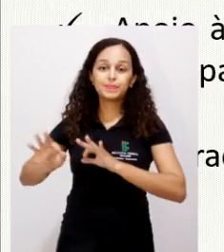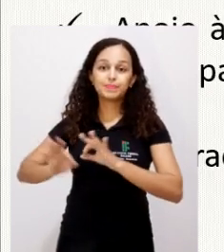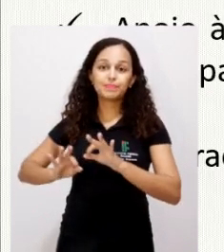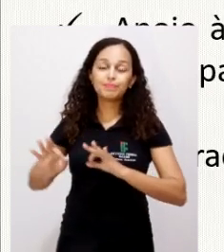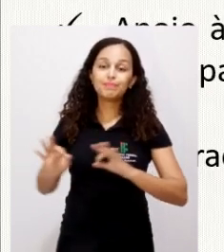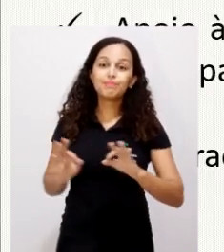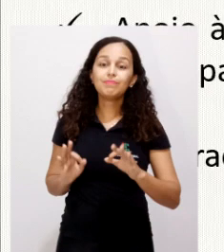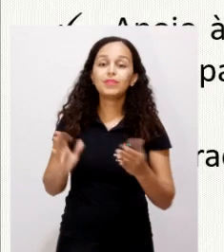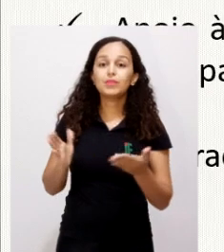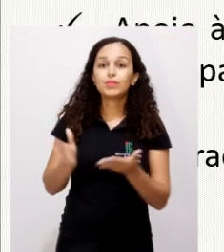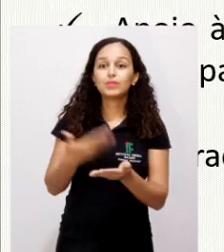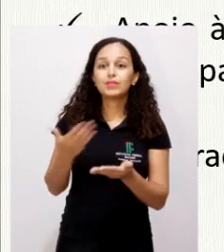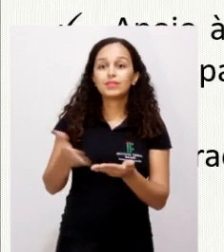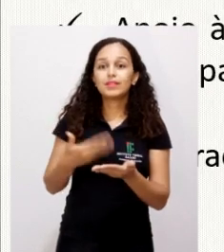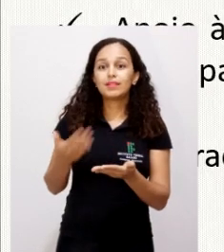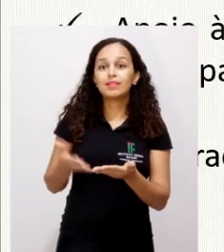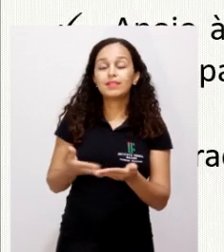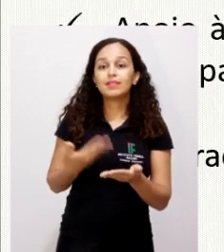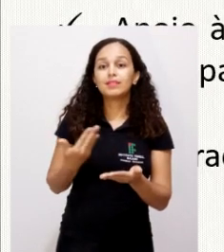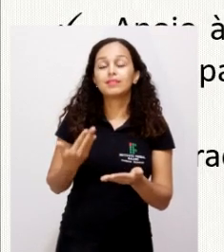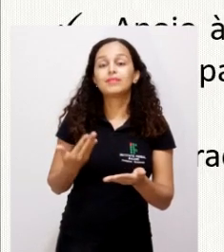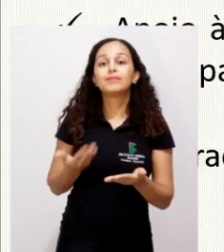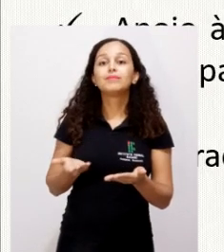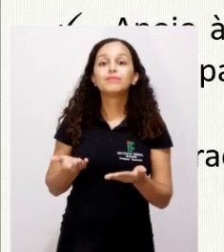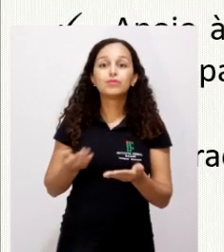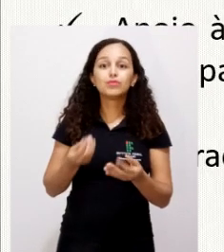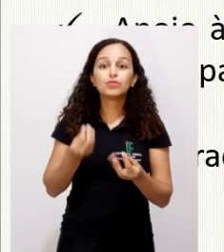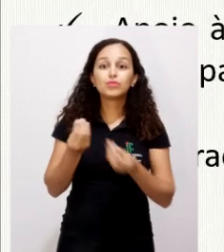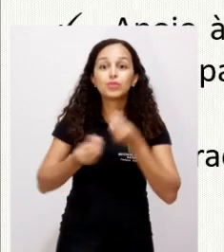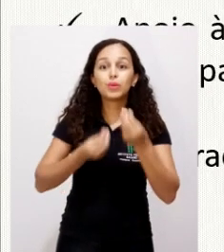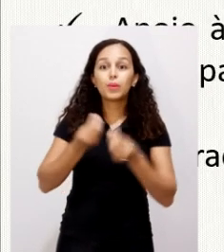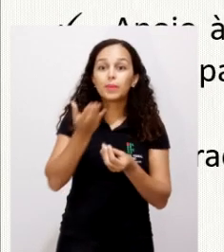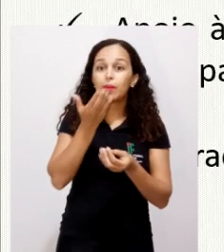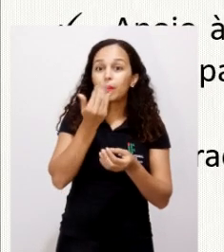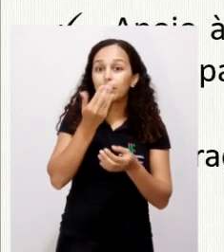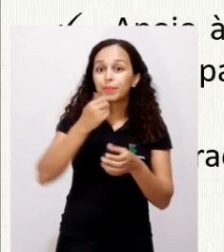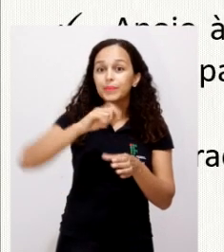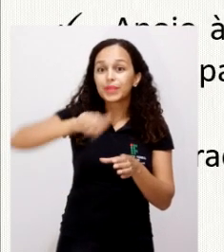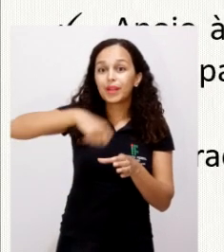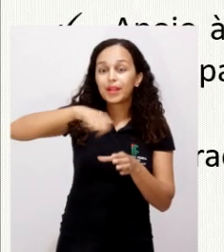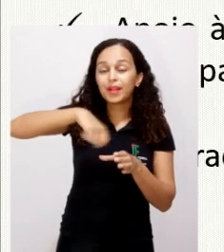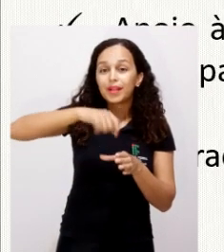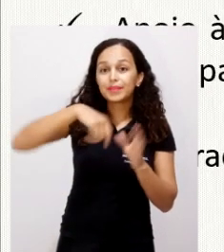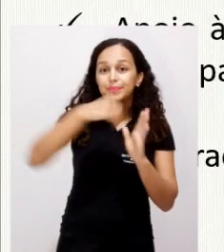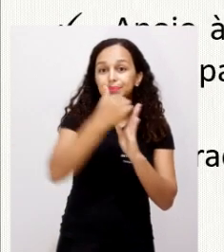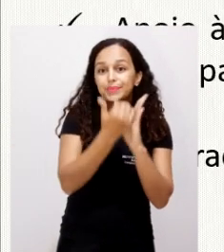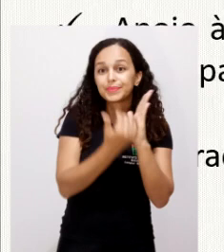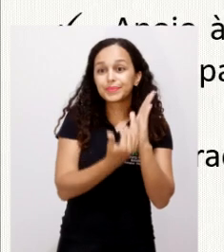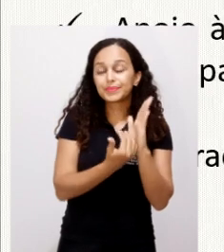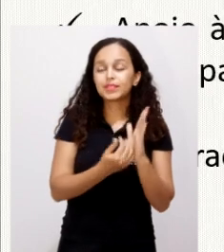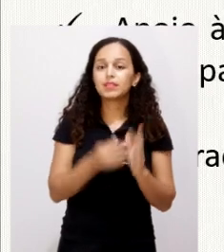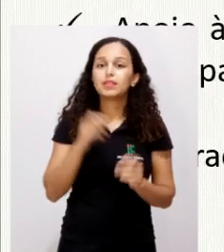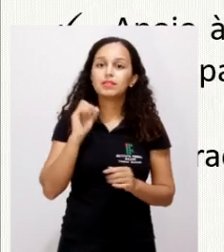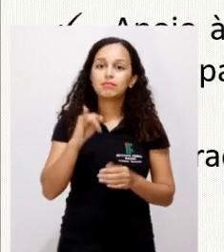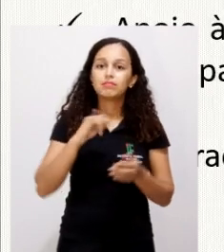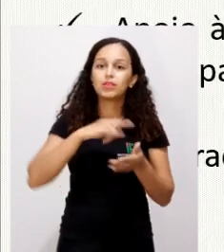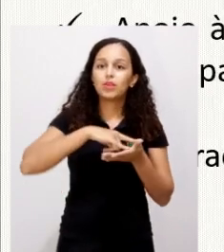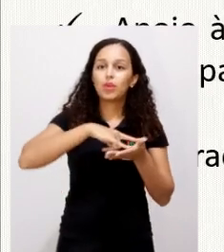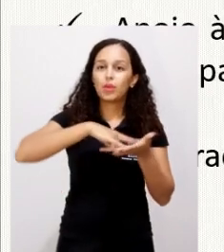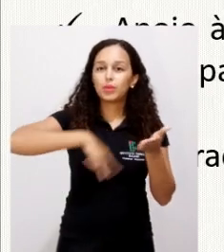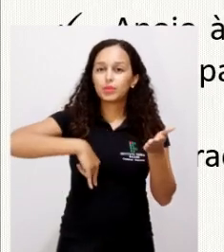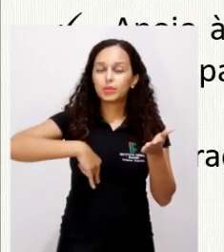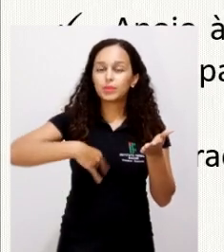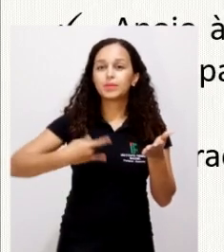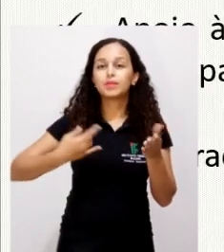receitas. Se a gente fizer uma pesquisa para encontrar documentos relacionados às punks, vamos